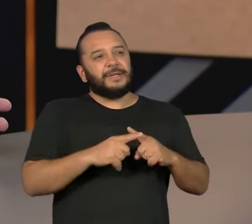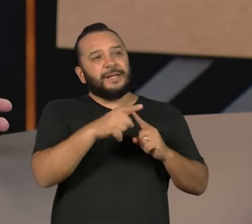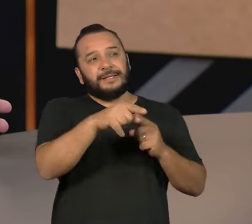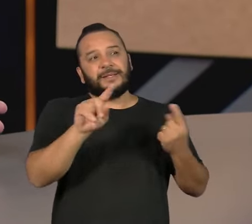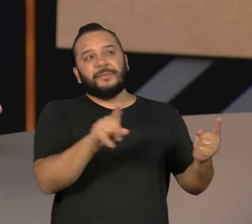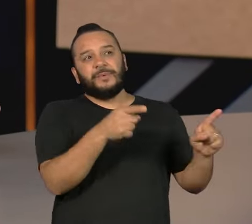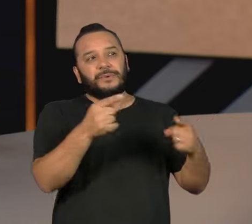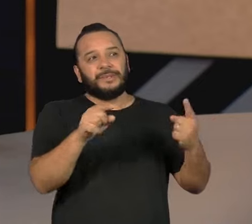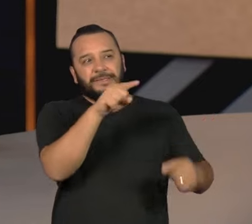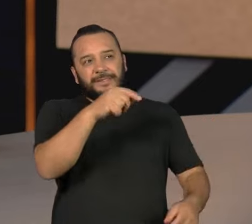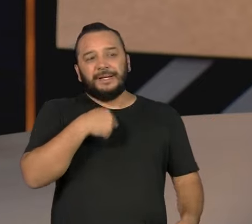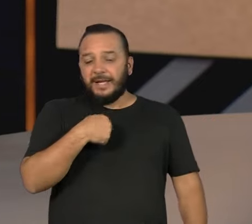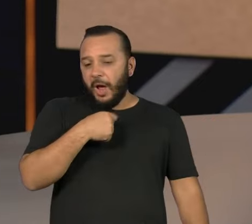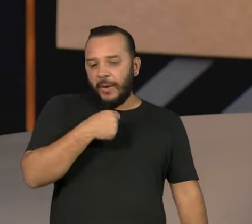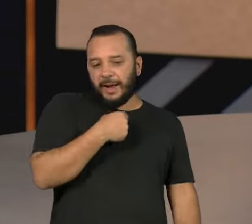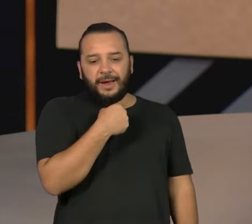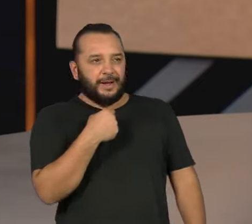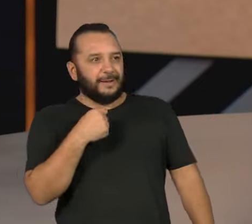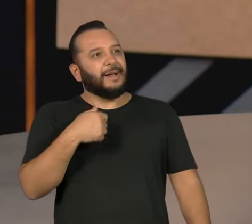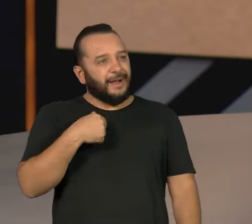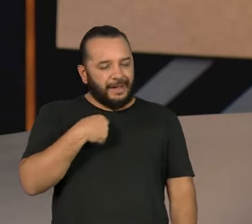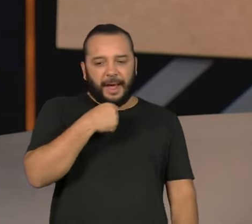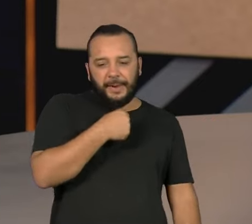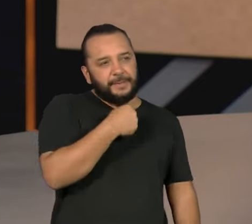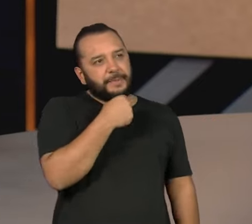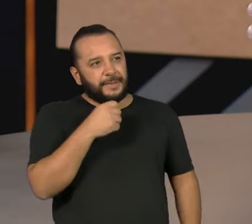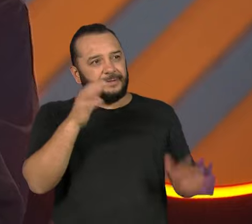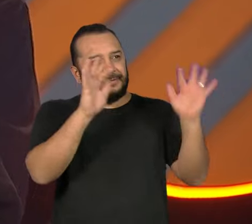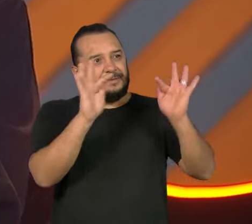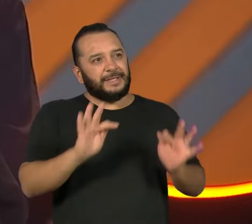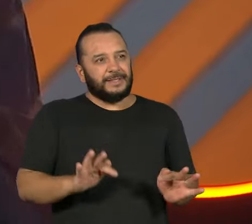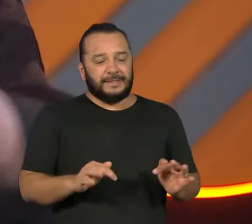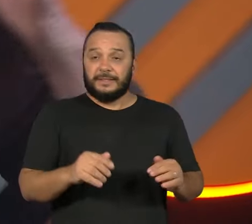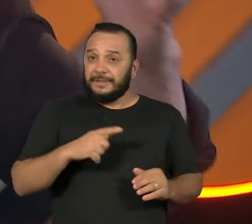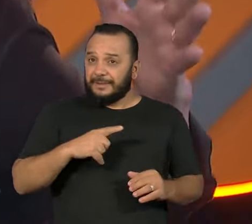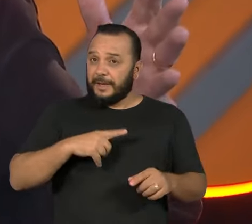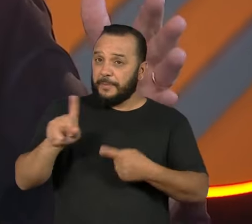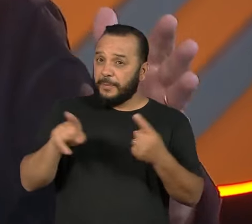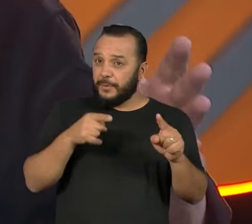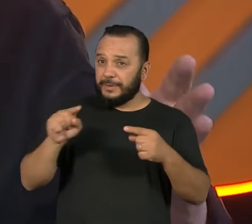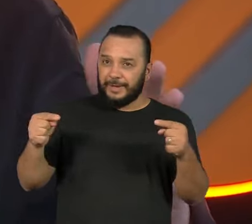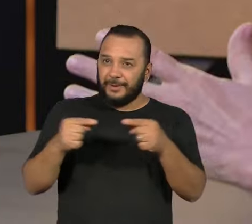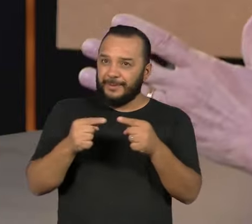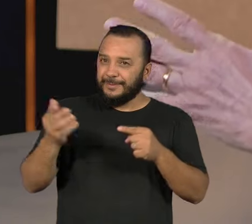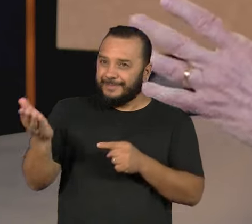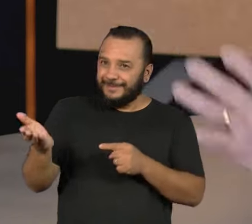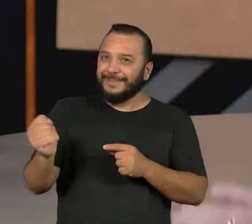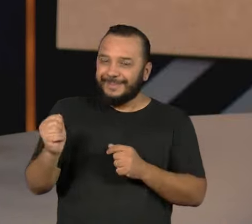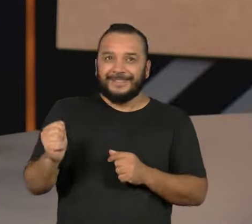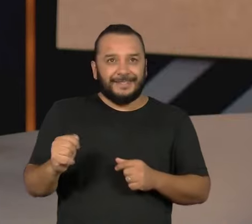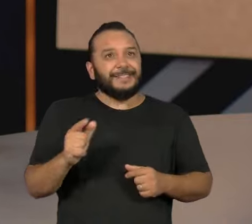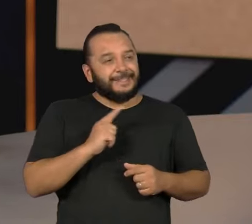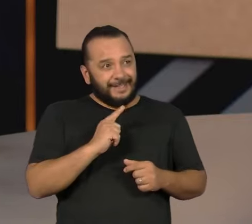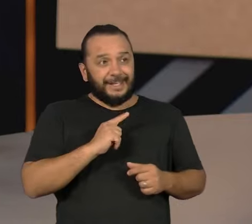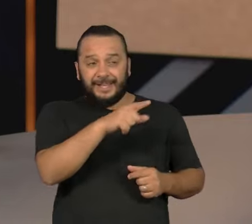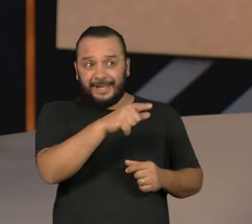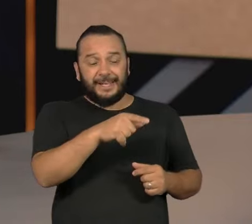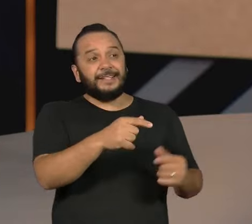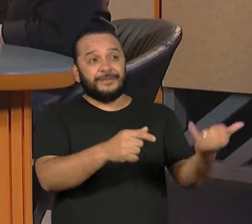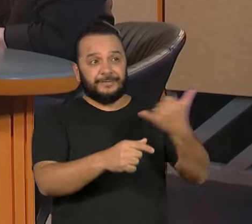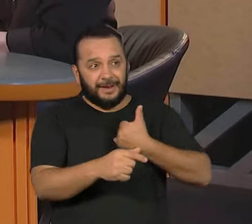você está tocando, eu canto, e aí canta, e fica feliz. E você tem um repertório do passado. Tenho, e depende muito deles